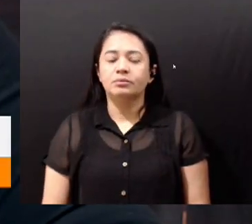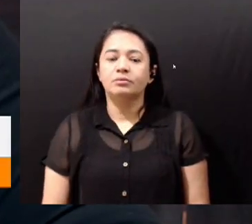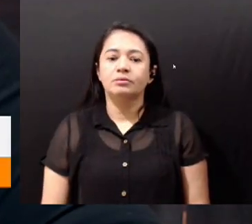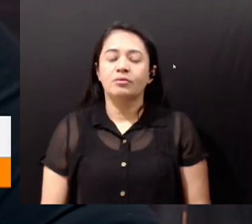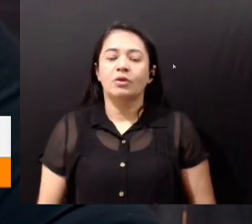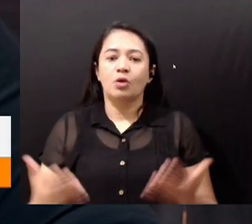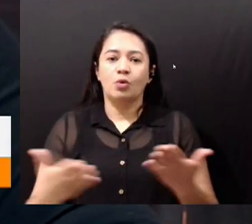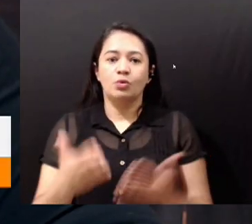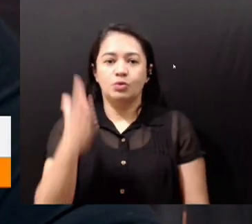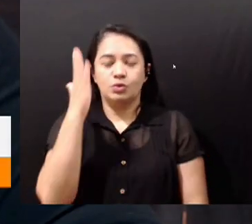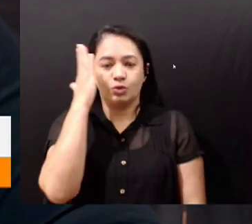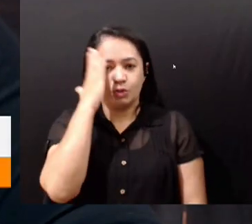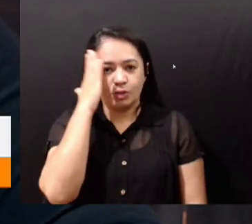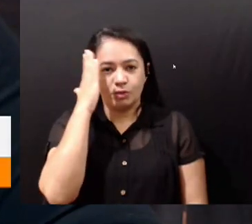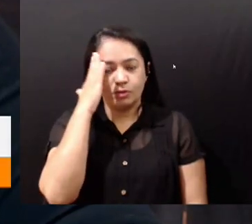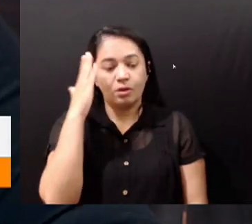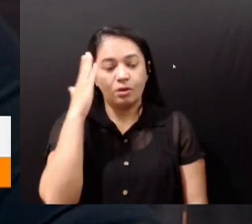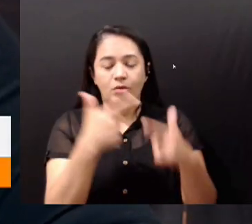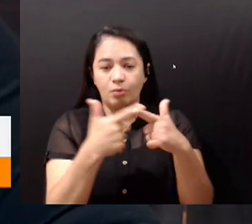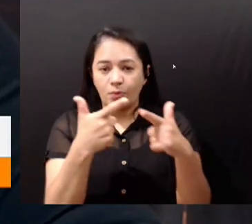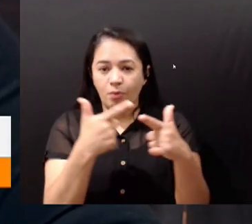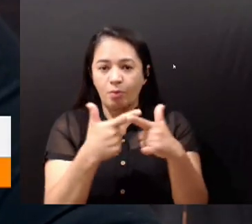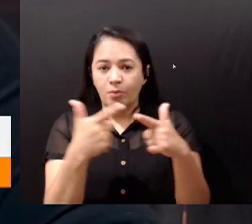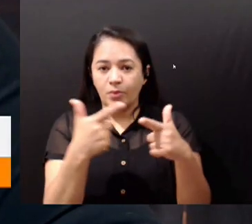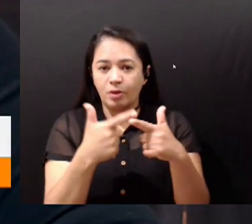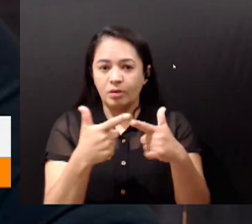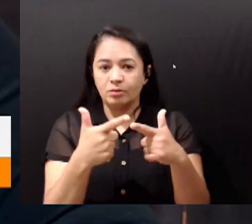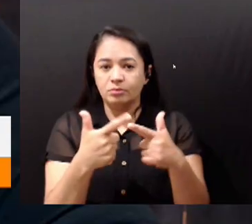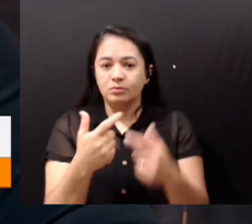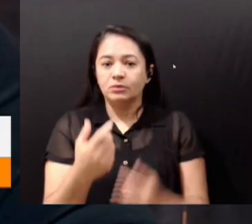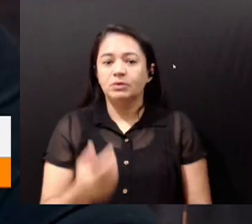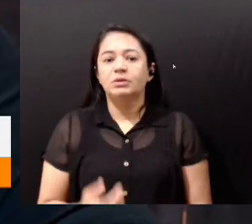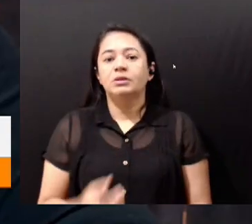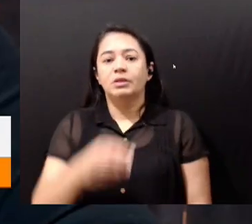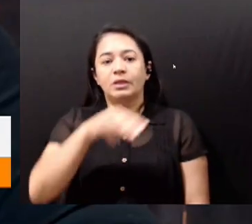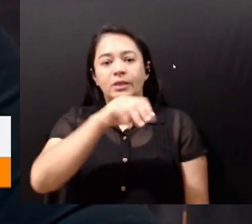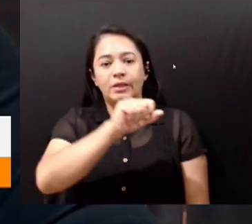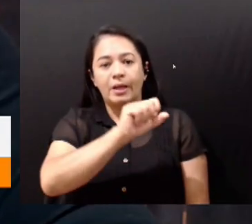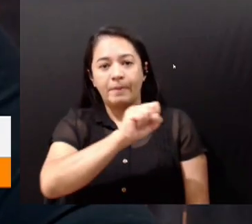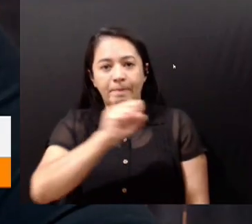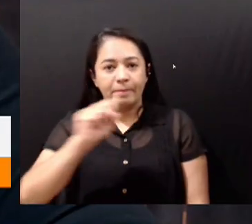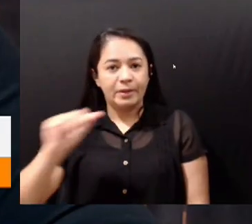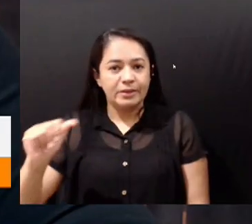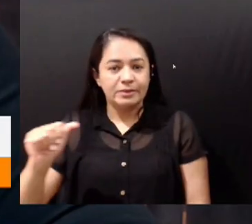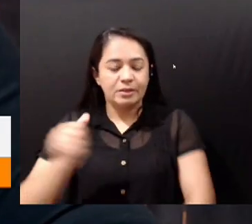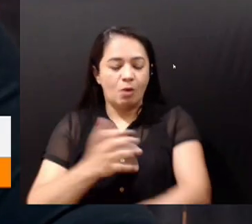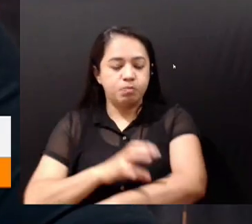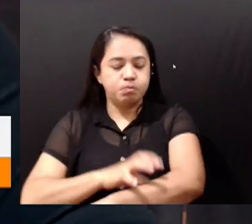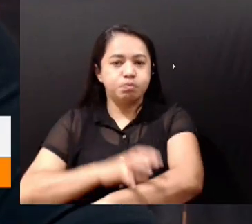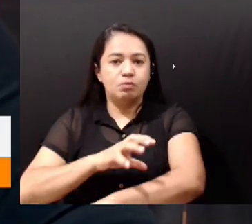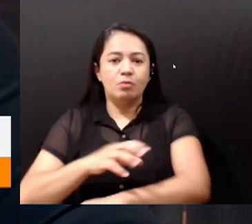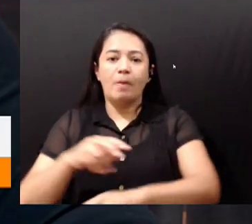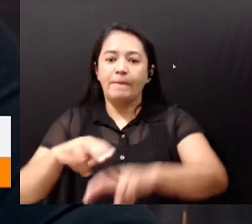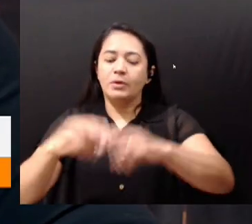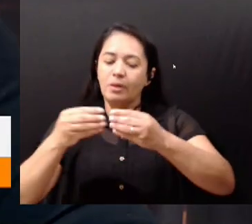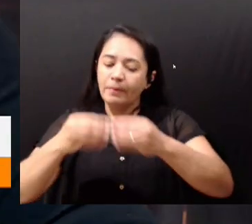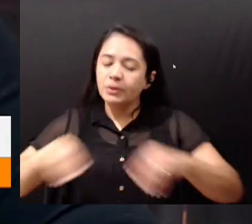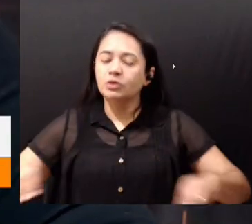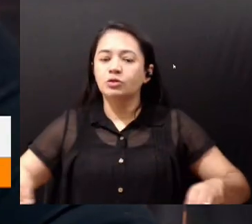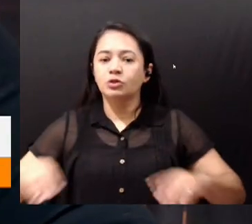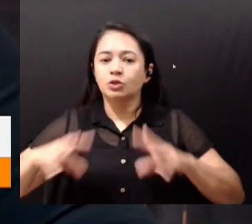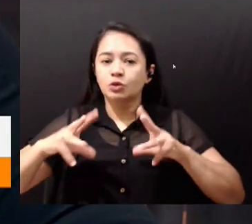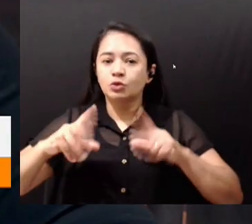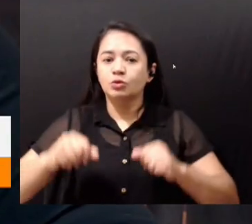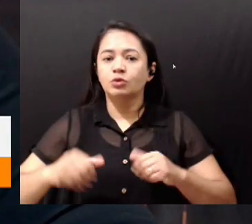desse problema da massa muscular, né, então isso prejudica muito, né, tudo, dores no